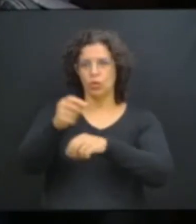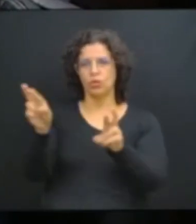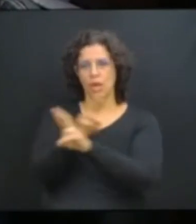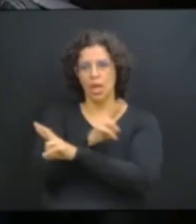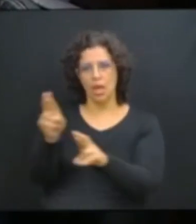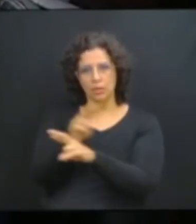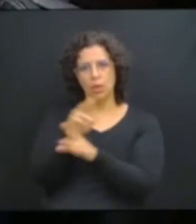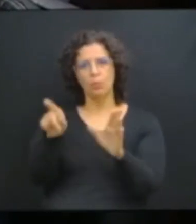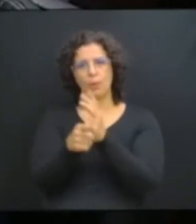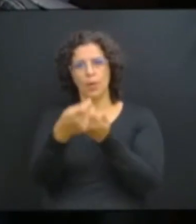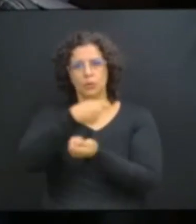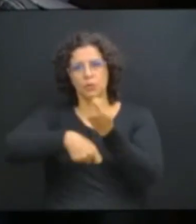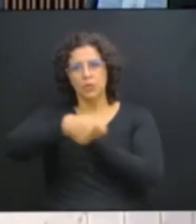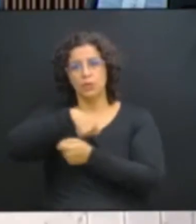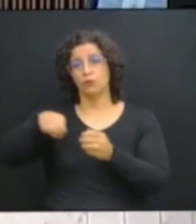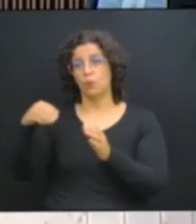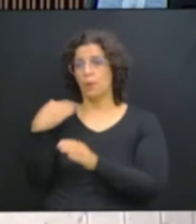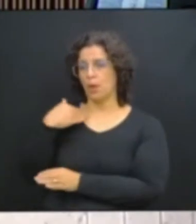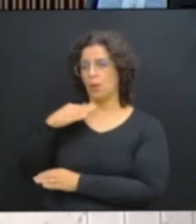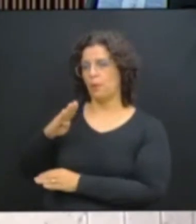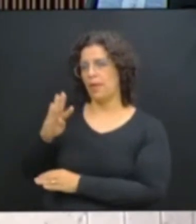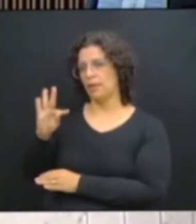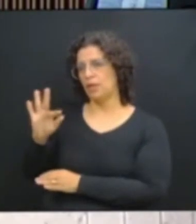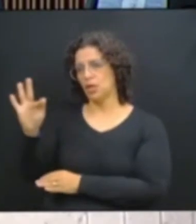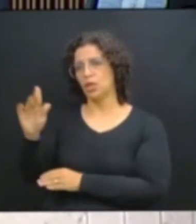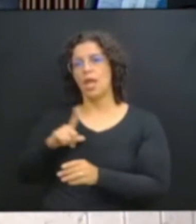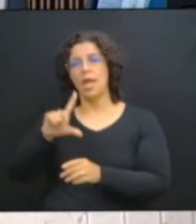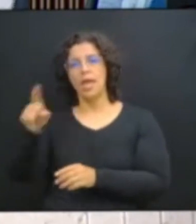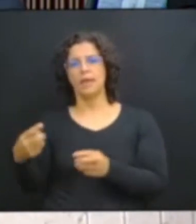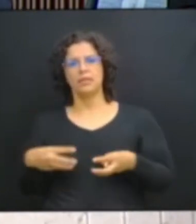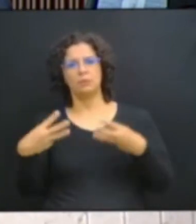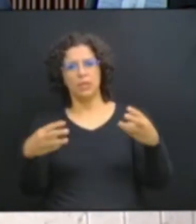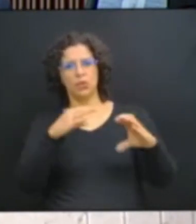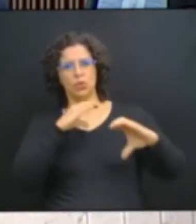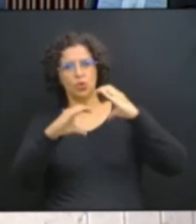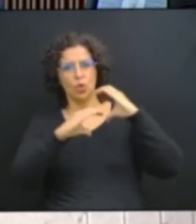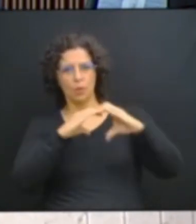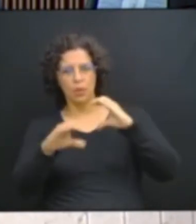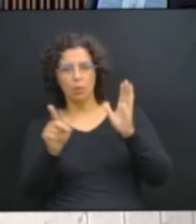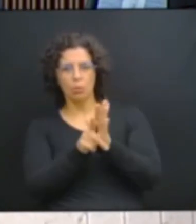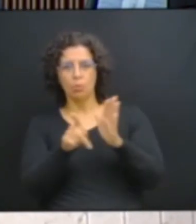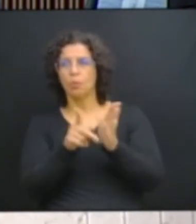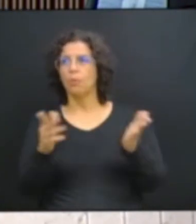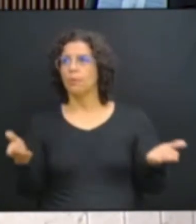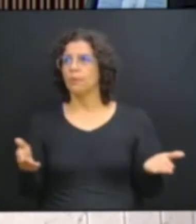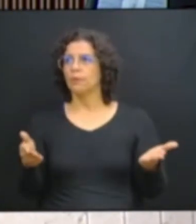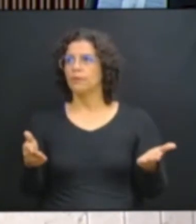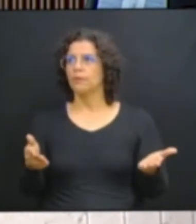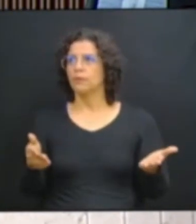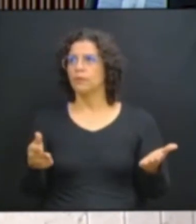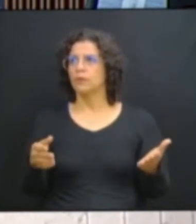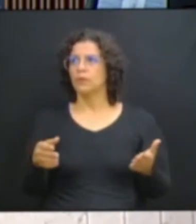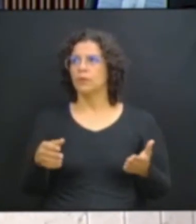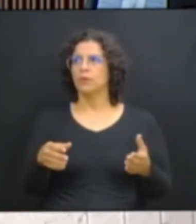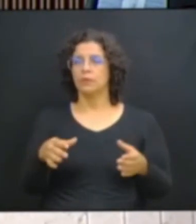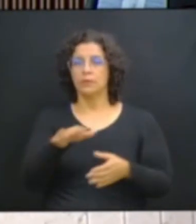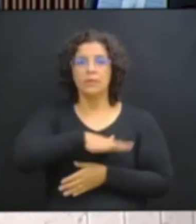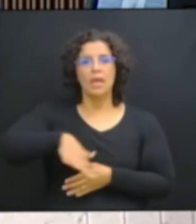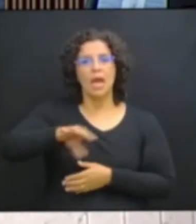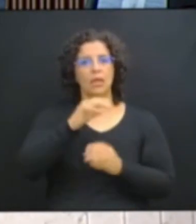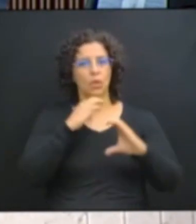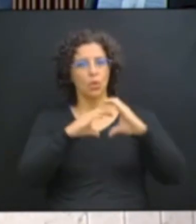relações financeiras é o ex-ministro da comunicação, do meio da